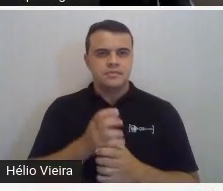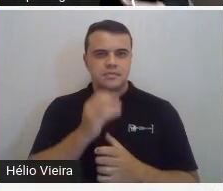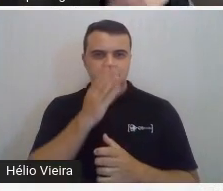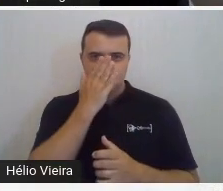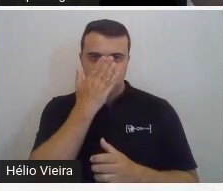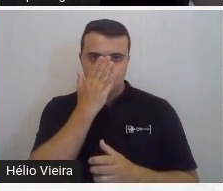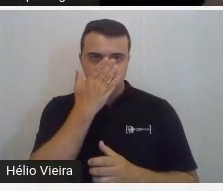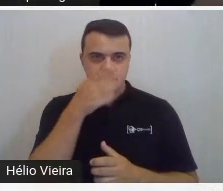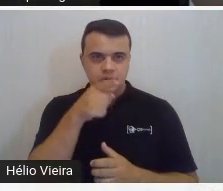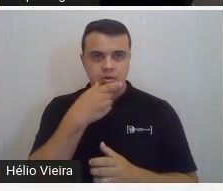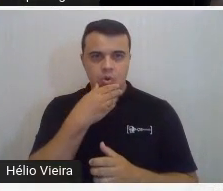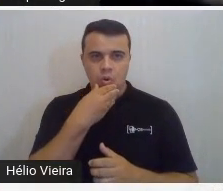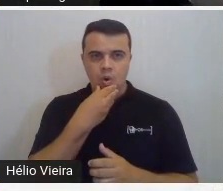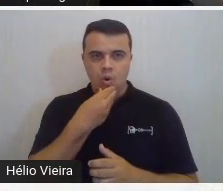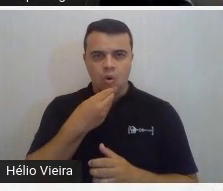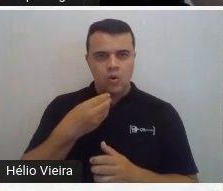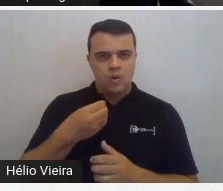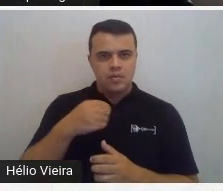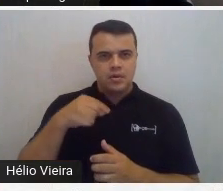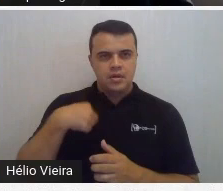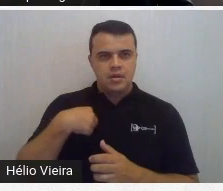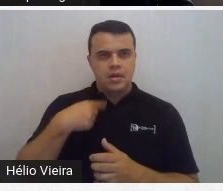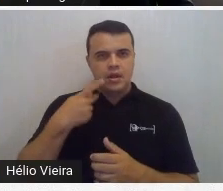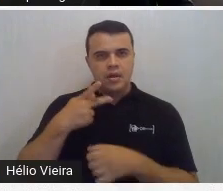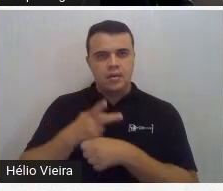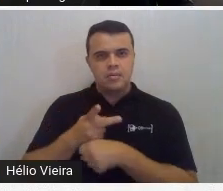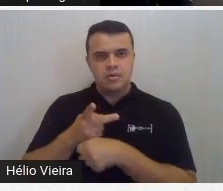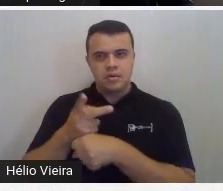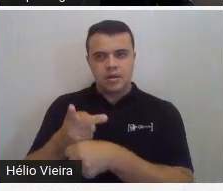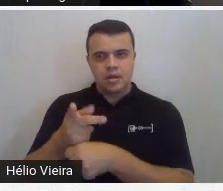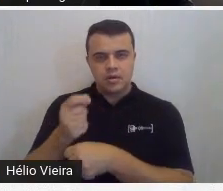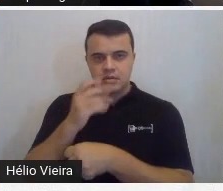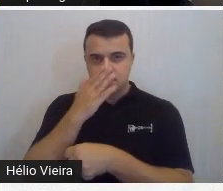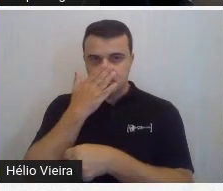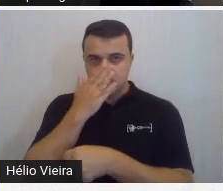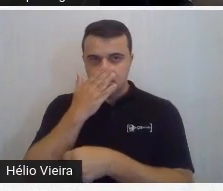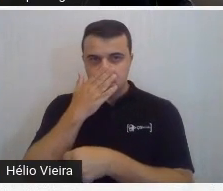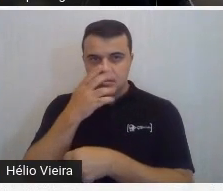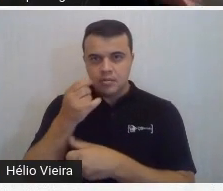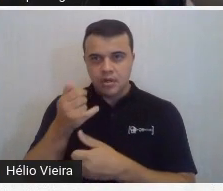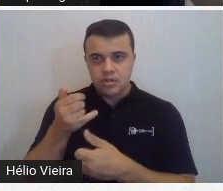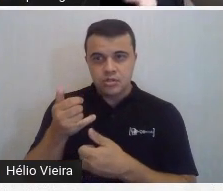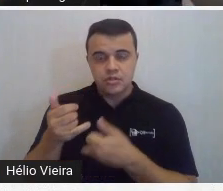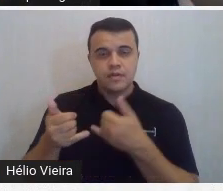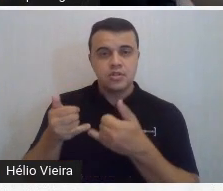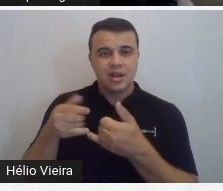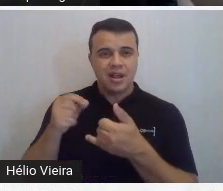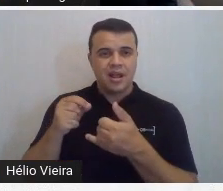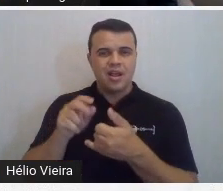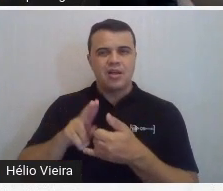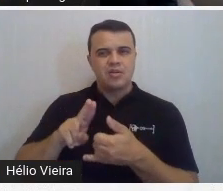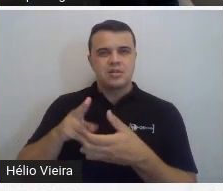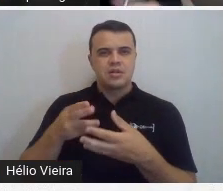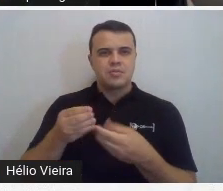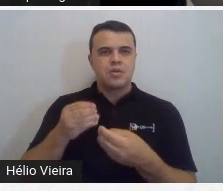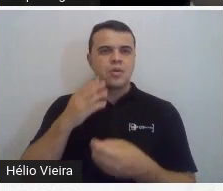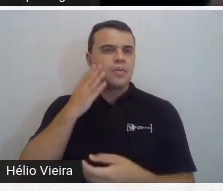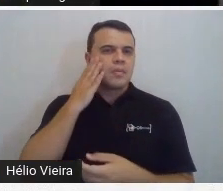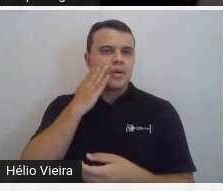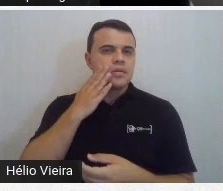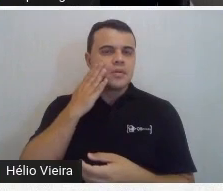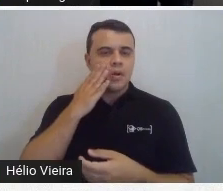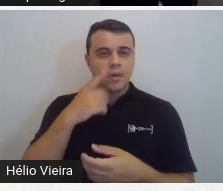prostituição, a estes homens, esses cavalheiros que procuravam umas prostitutas para se divertir, e vai usar aqui muito o pastel, então já